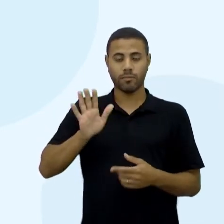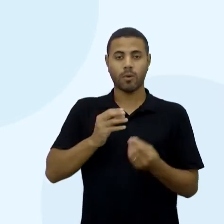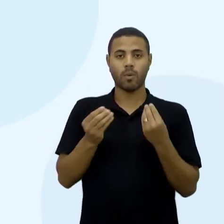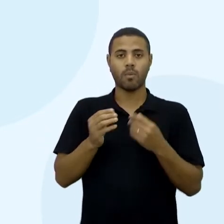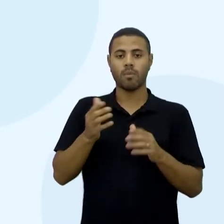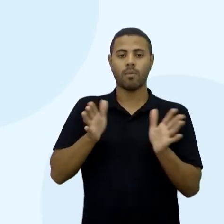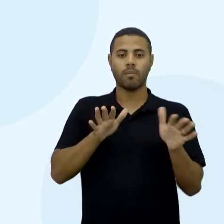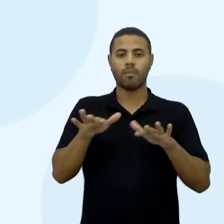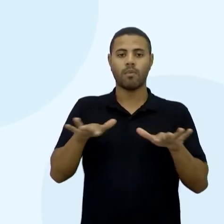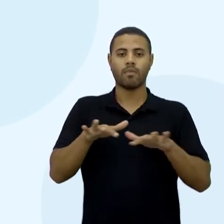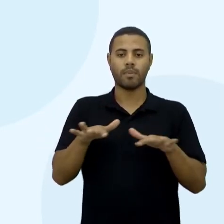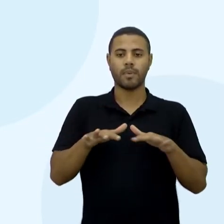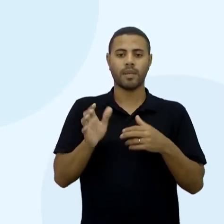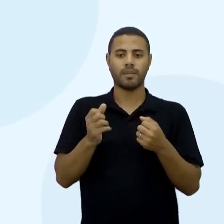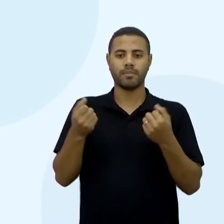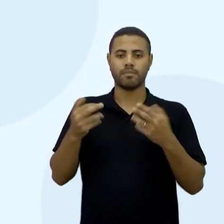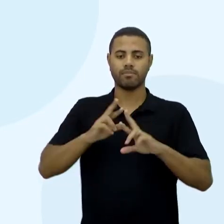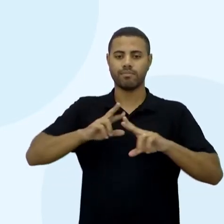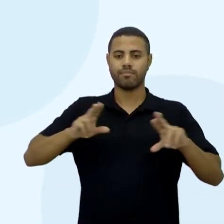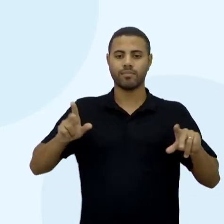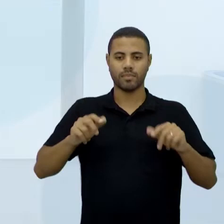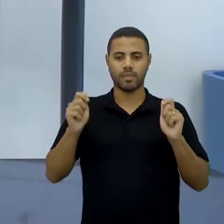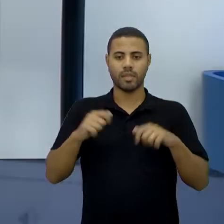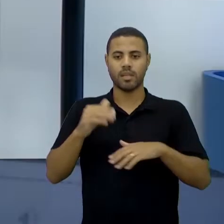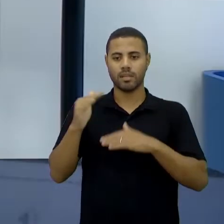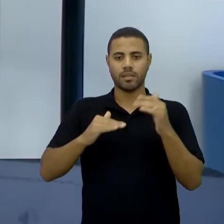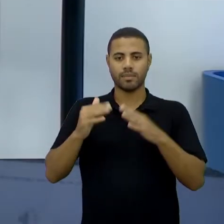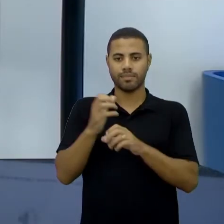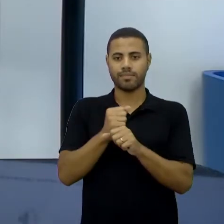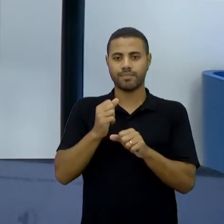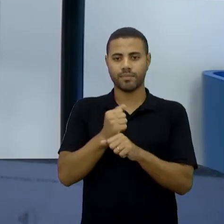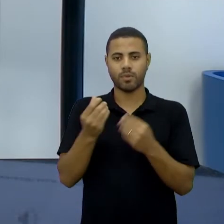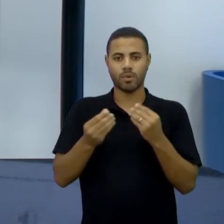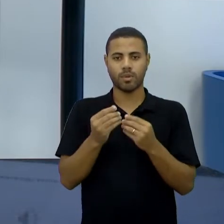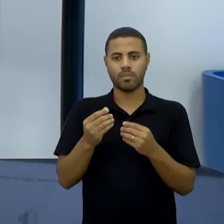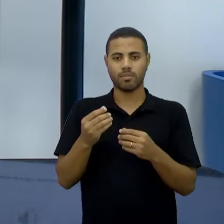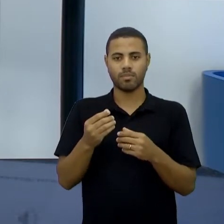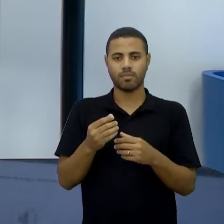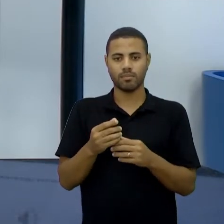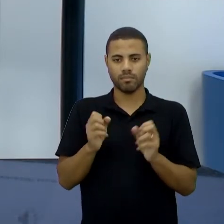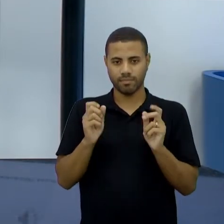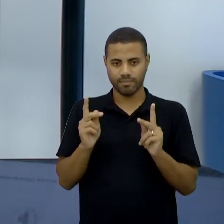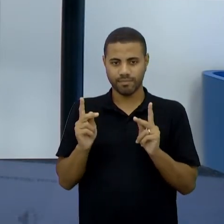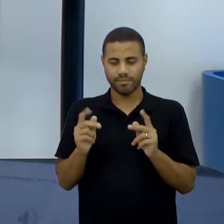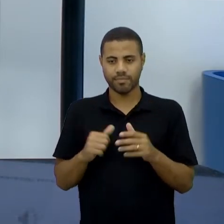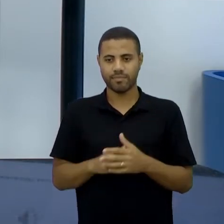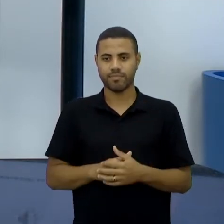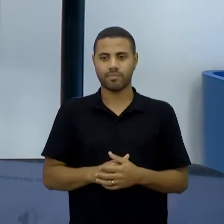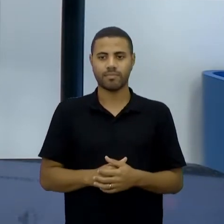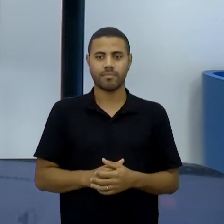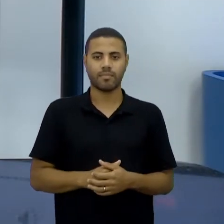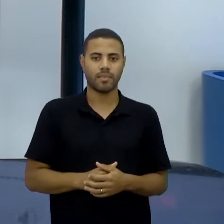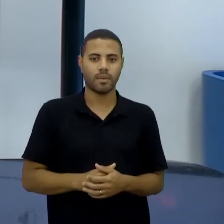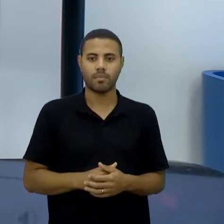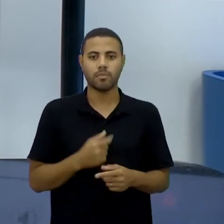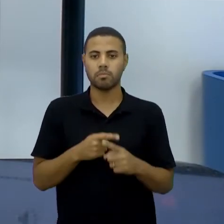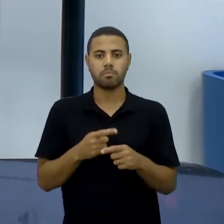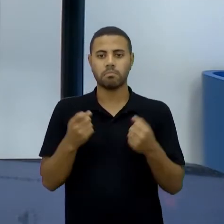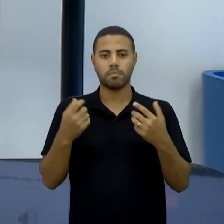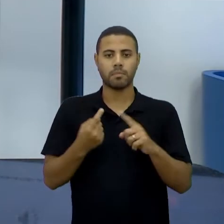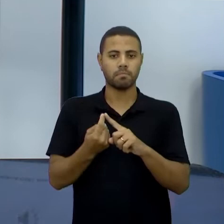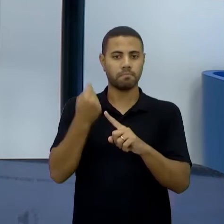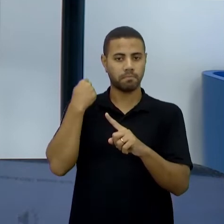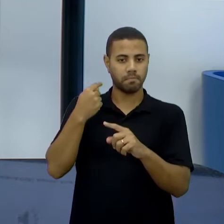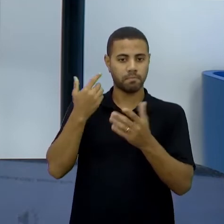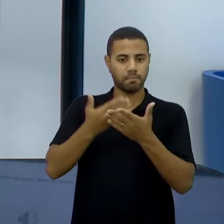movimento uniformemente variado para você fazer o cálculo de posições, tá certo? Por que eu estou fazendo isso? O exercício